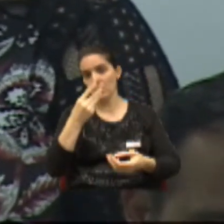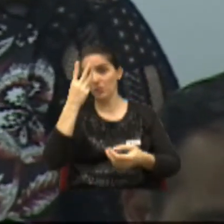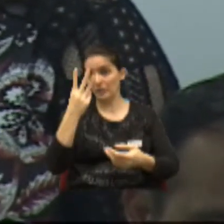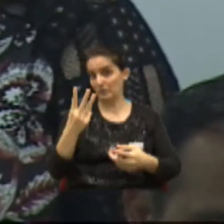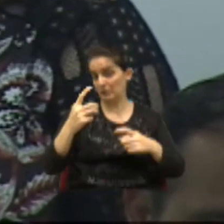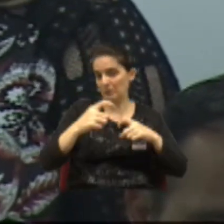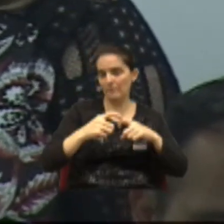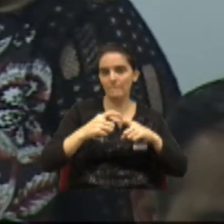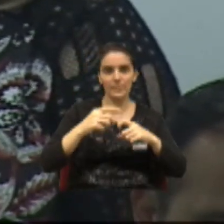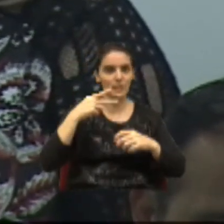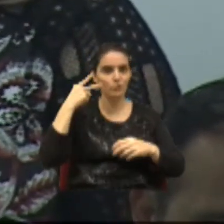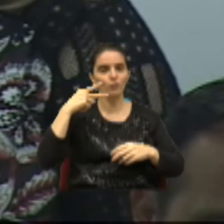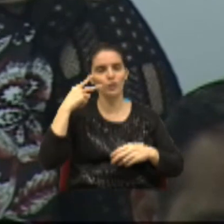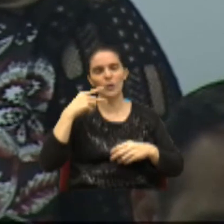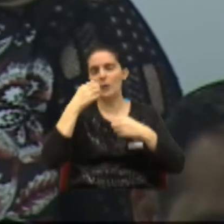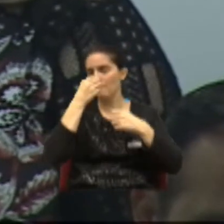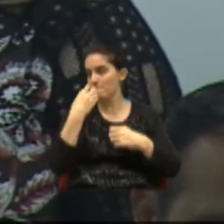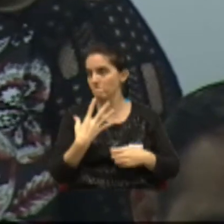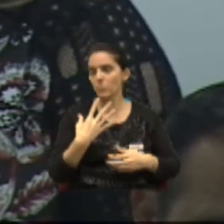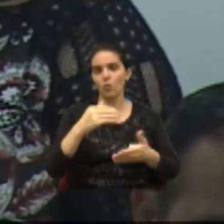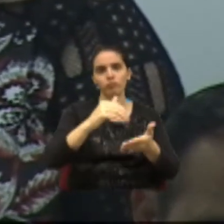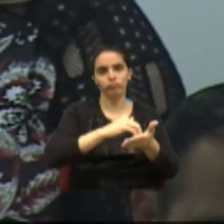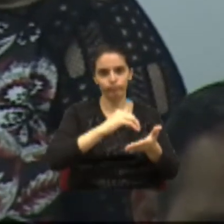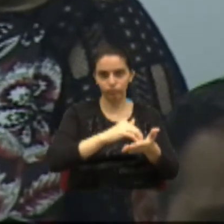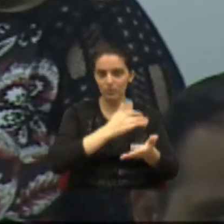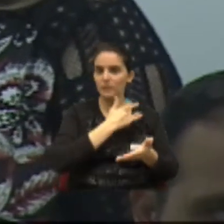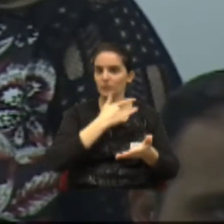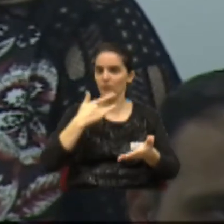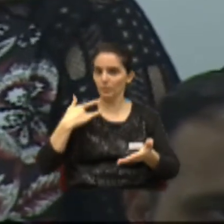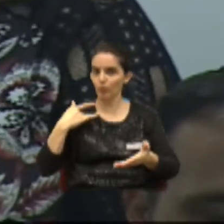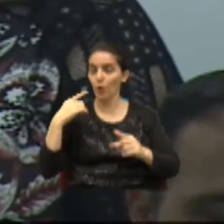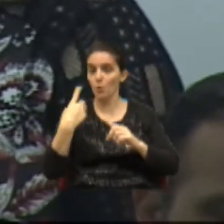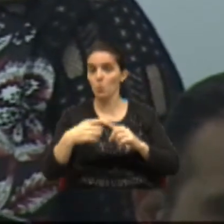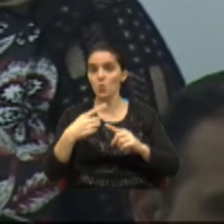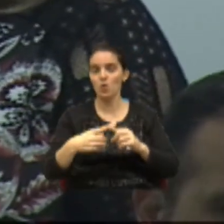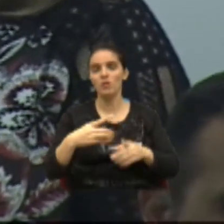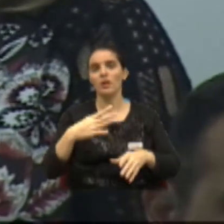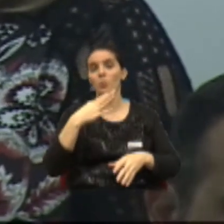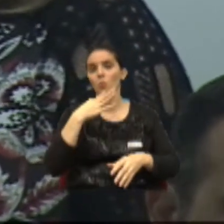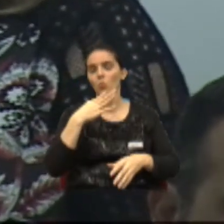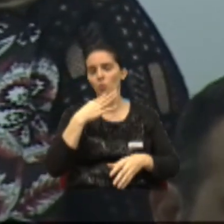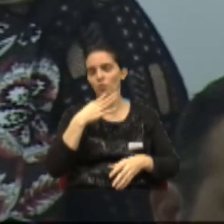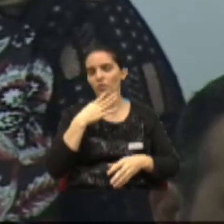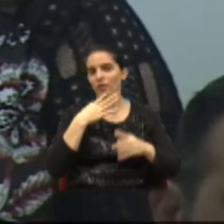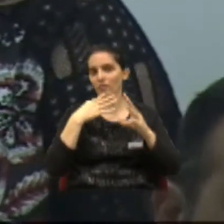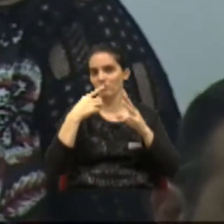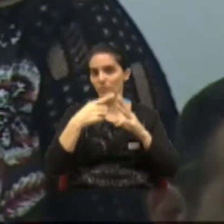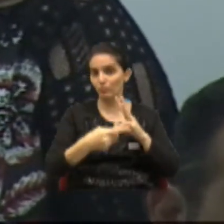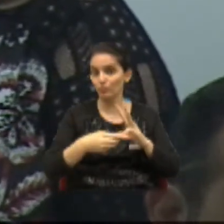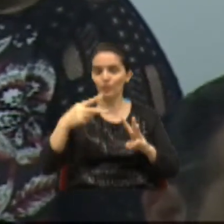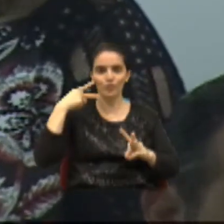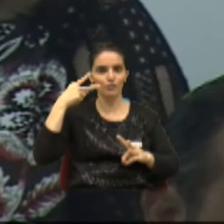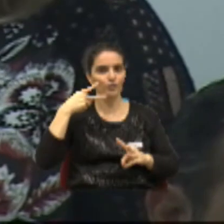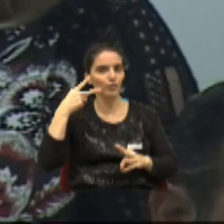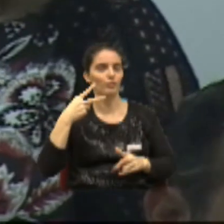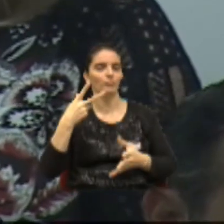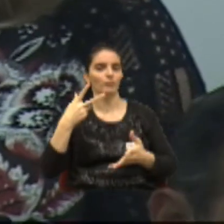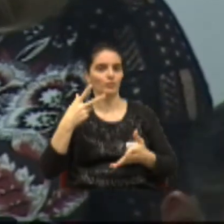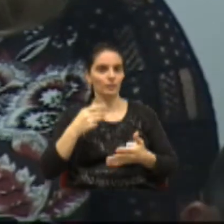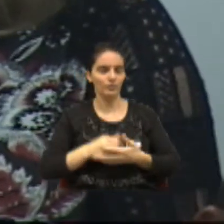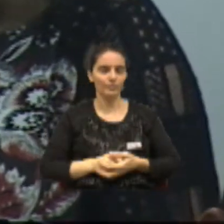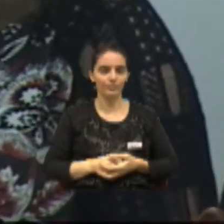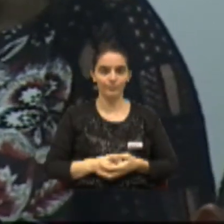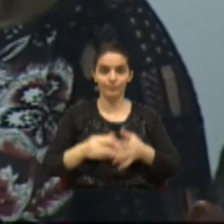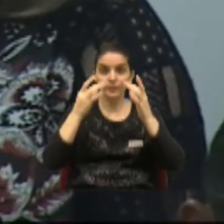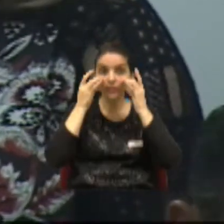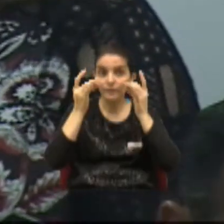aqui, com certeza seria um bom secretário, pelo envolvimento que nós vemos dos 3 vereadores nessa casa. Né? Mais um alerta